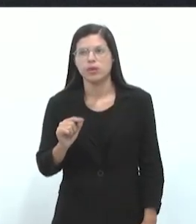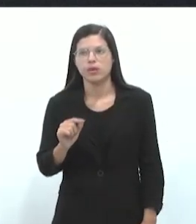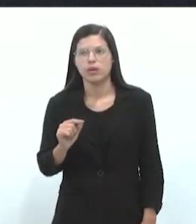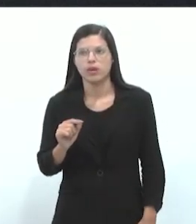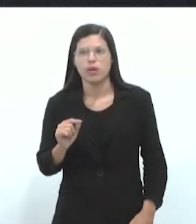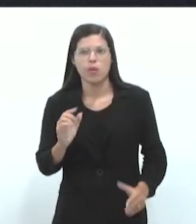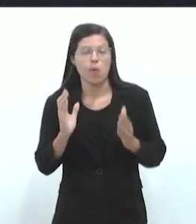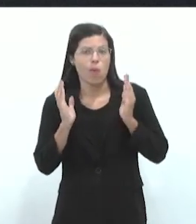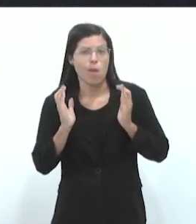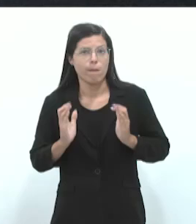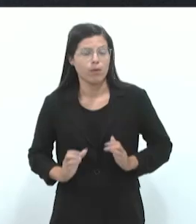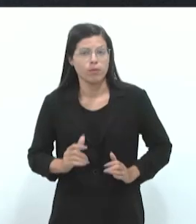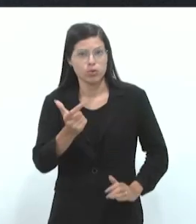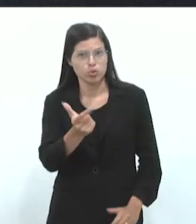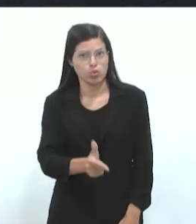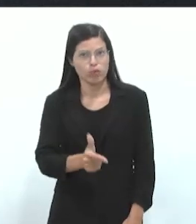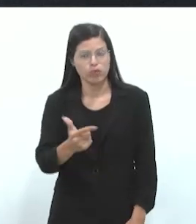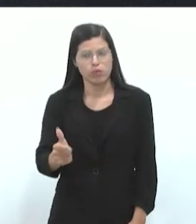da PGE,